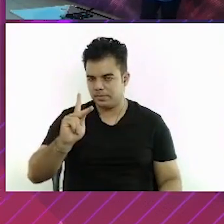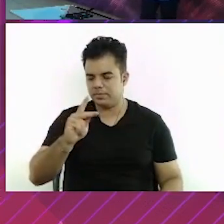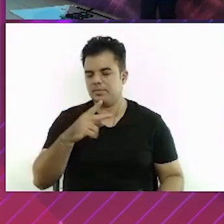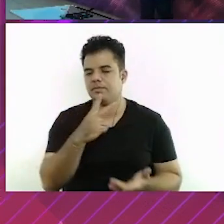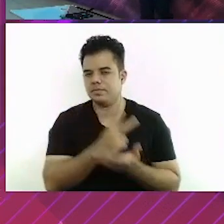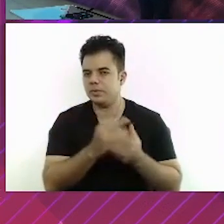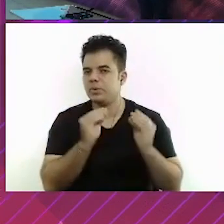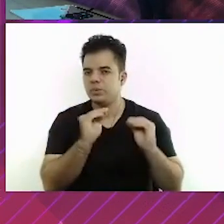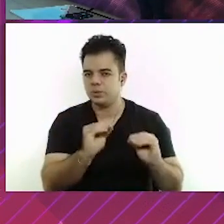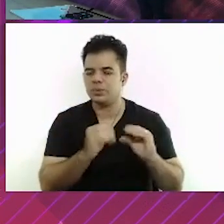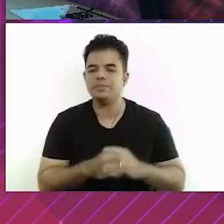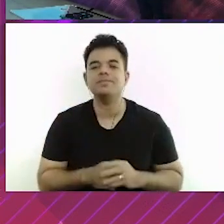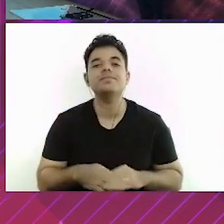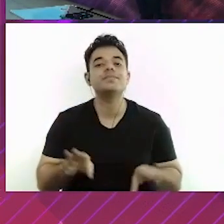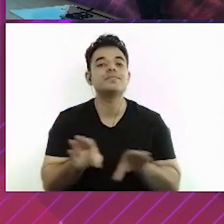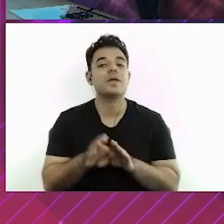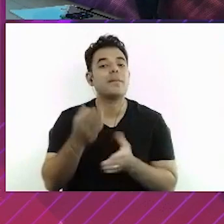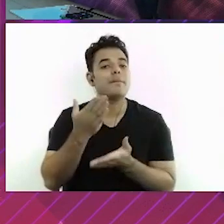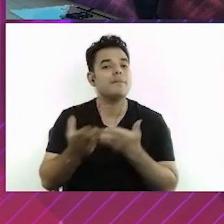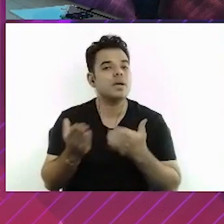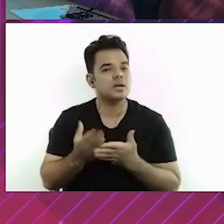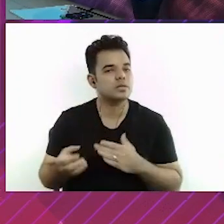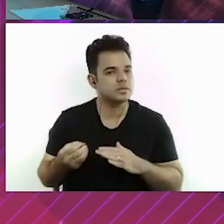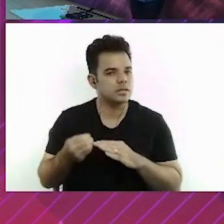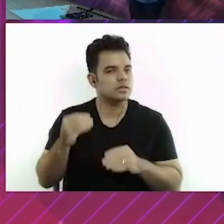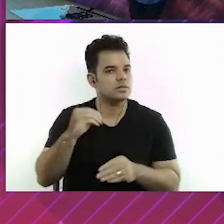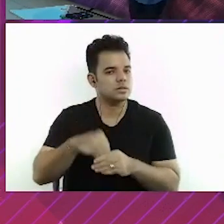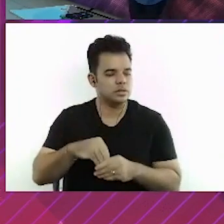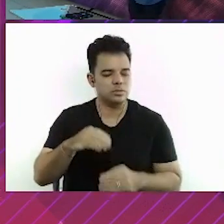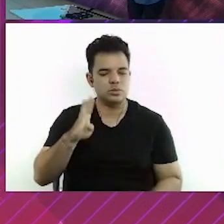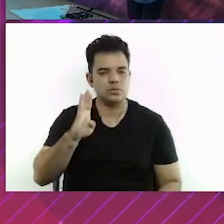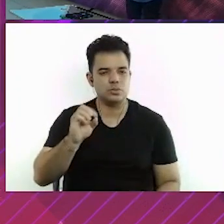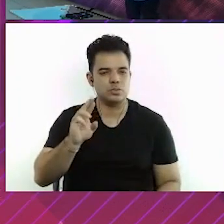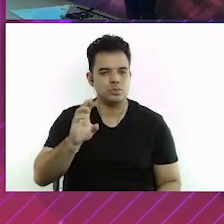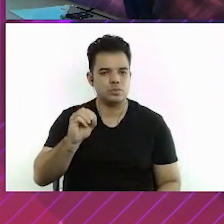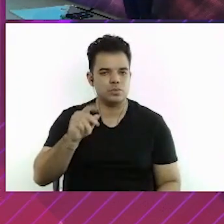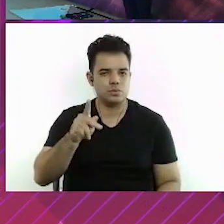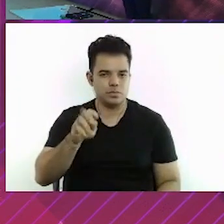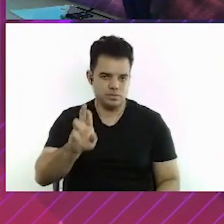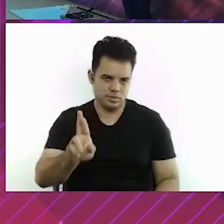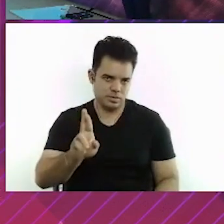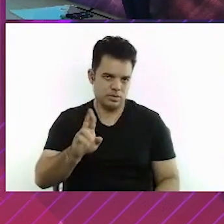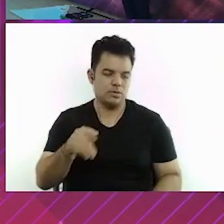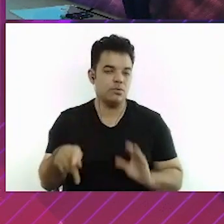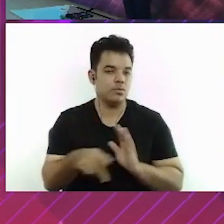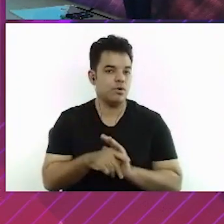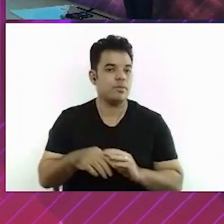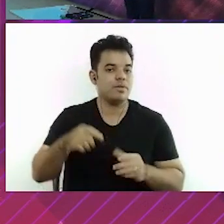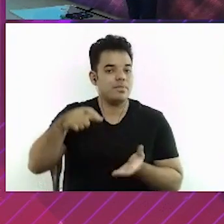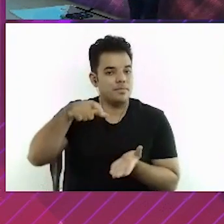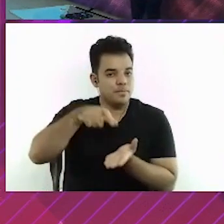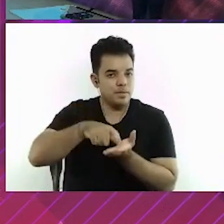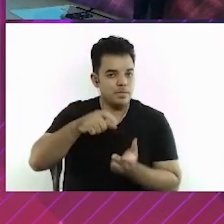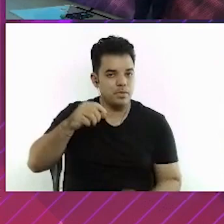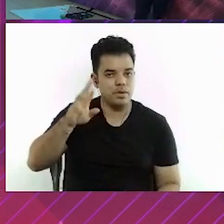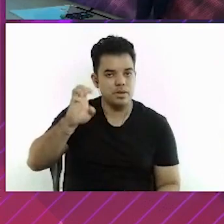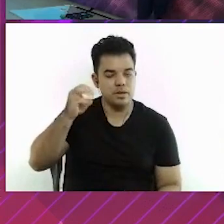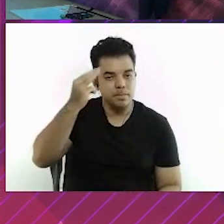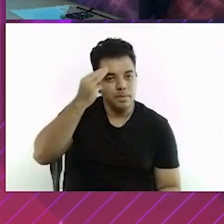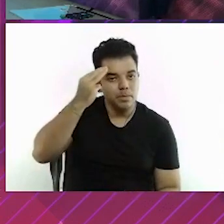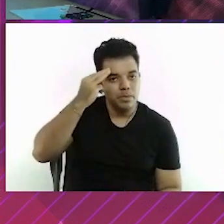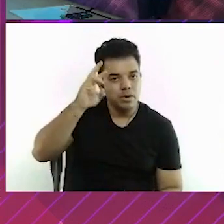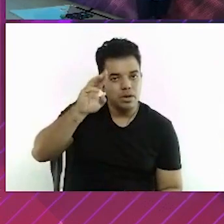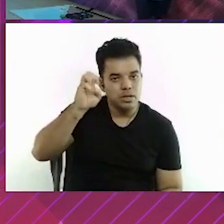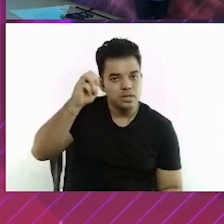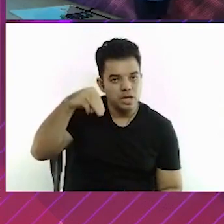Seguindo, a gente tem a perda de dados no broker. Por padrão, os dados são armazenados na memória RAM. Então, já viu, né? Se tiver um